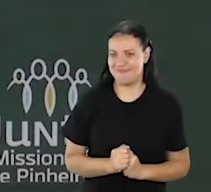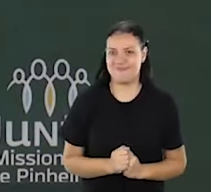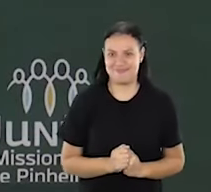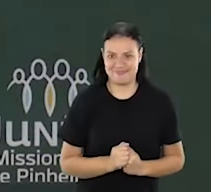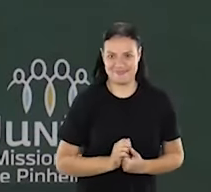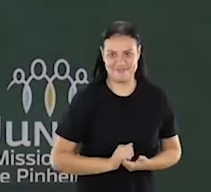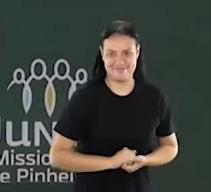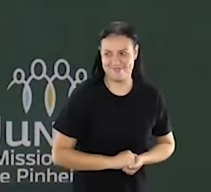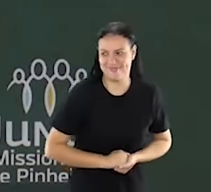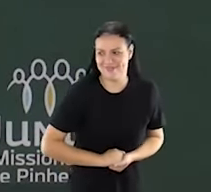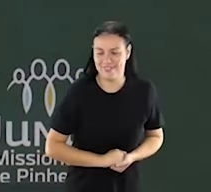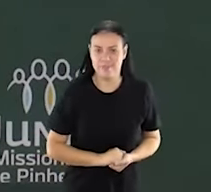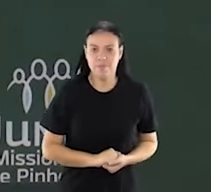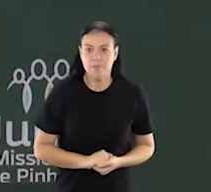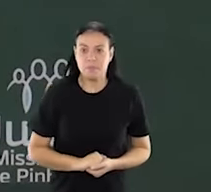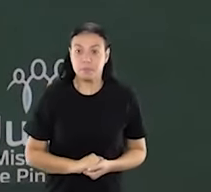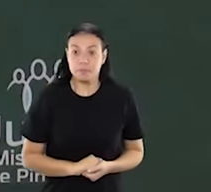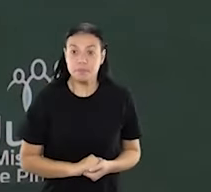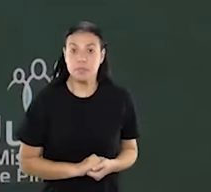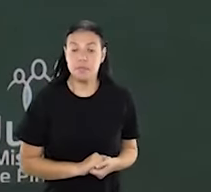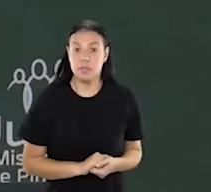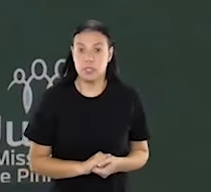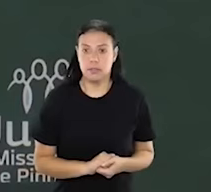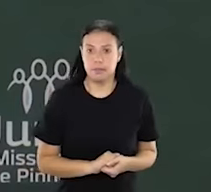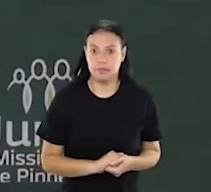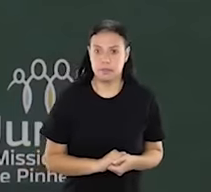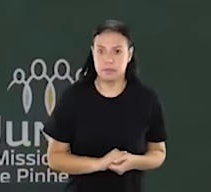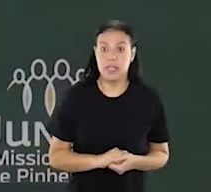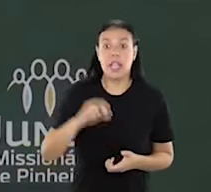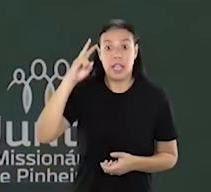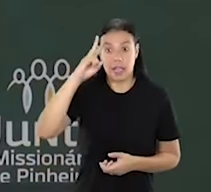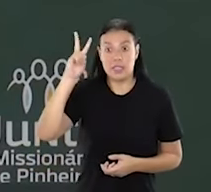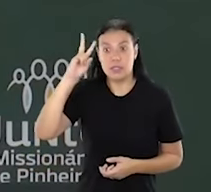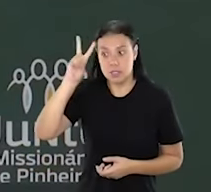Este episódio está relatado nos quatro Evangelhos,